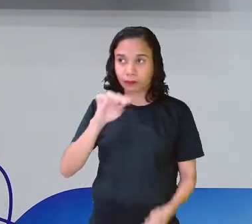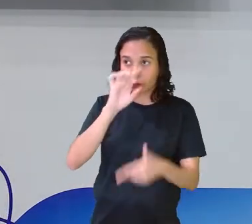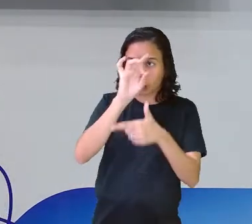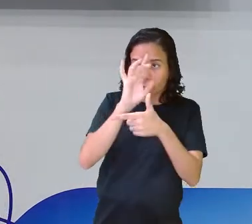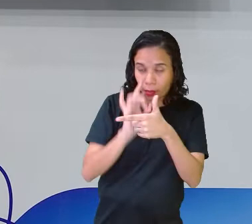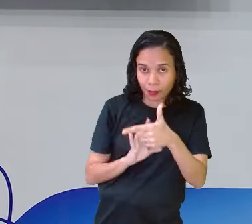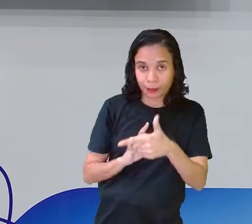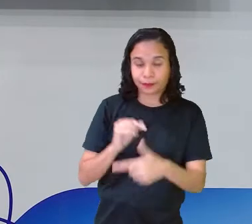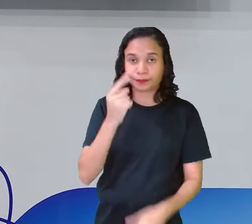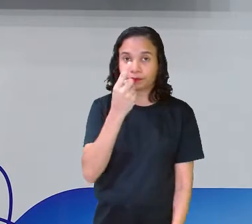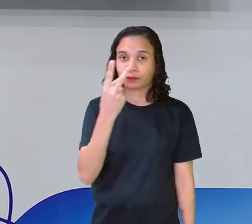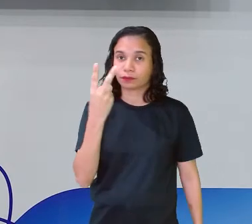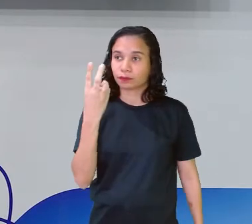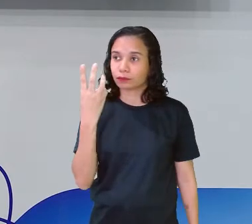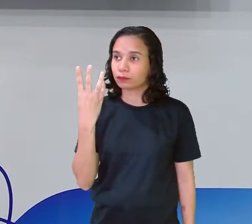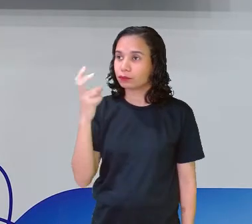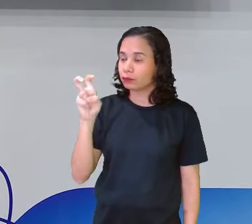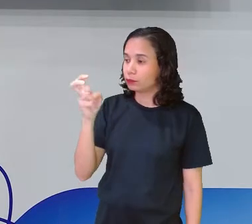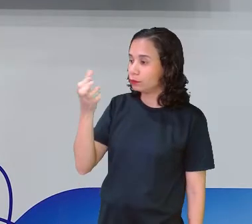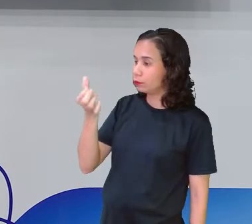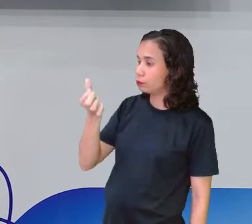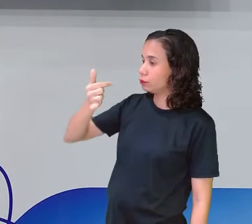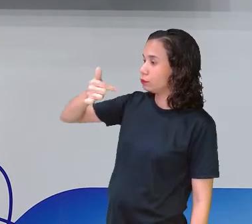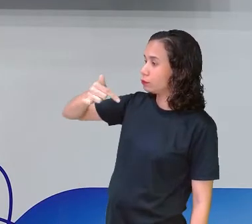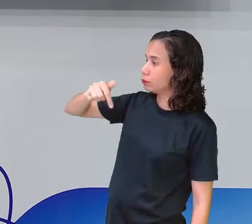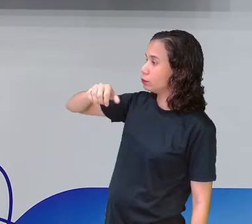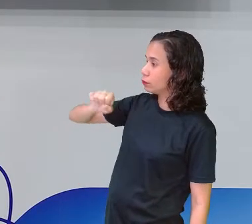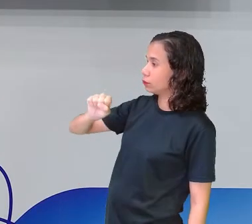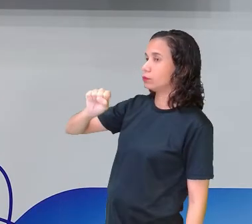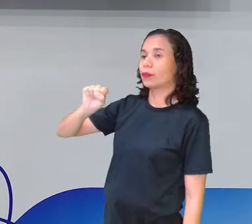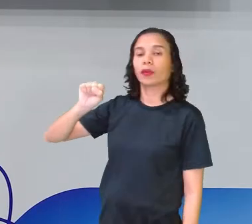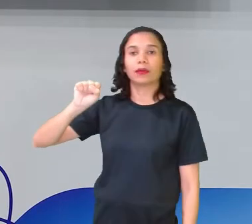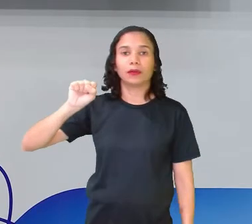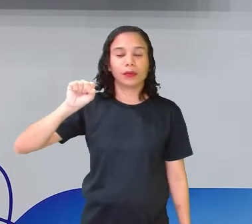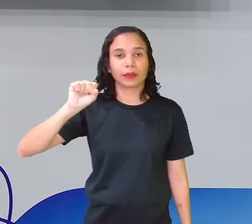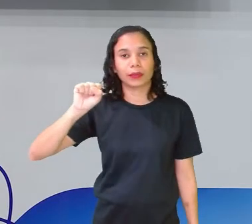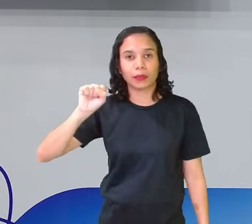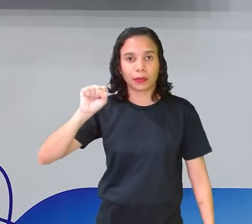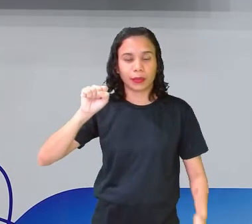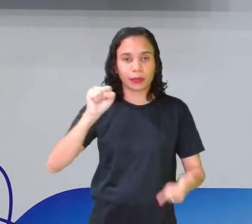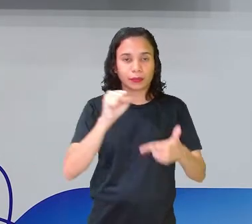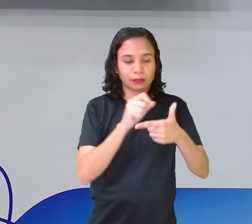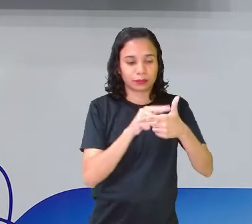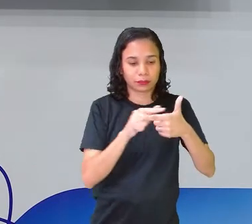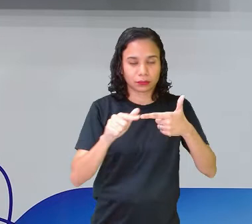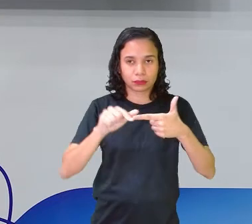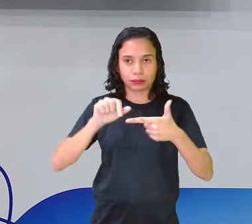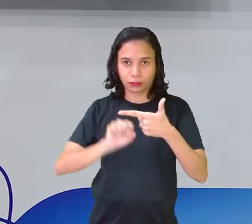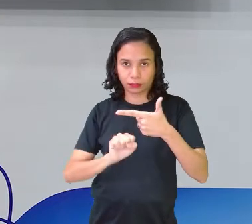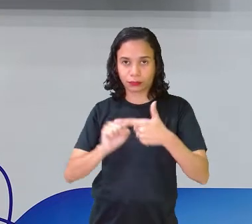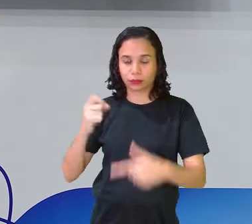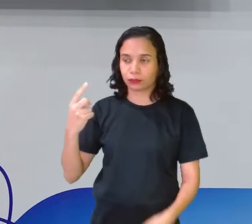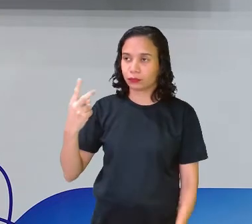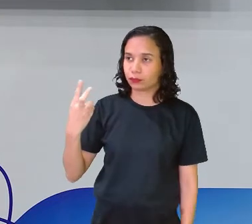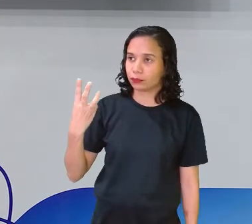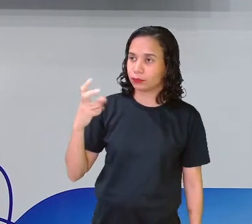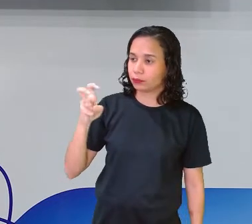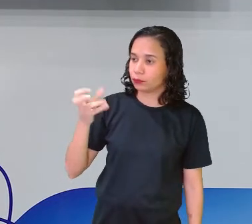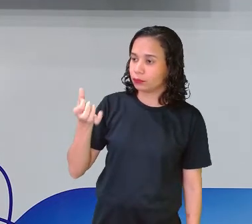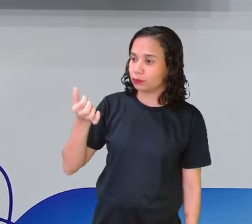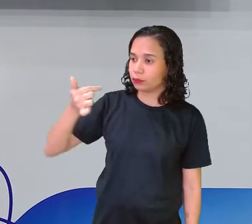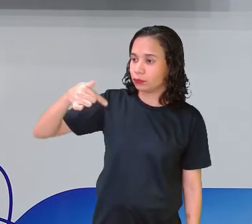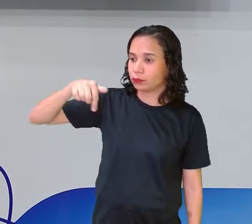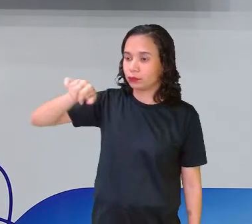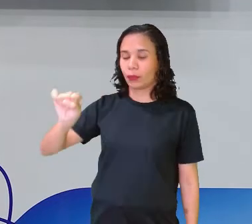ó. 1, 2, 3, 4, 5, 6, 7, 8. 1, 2, 3, 4,